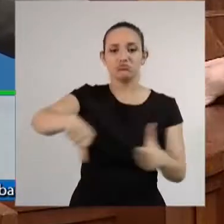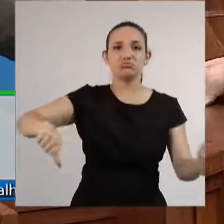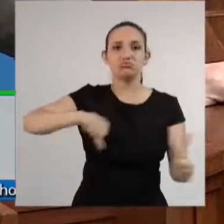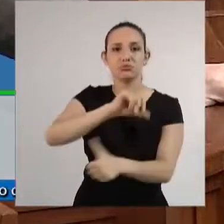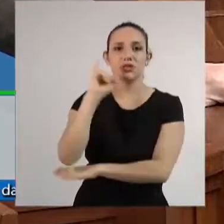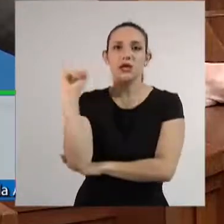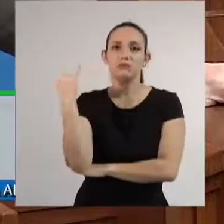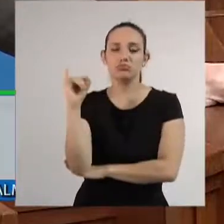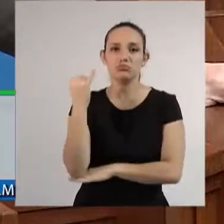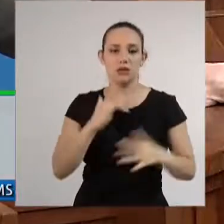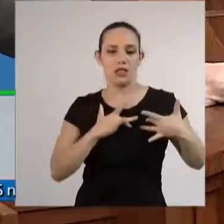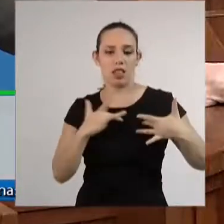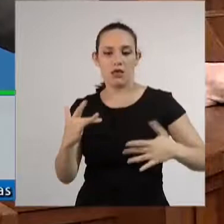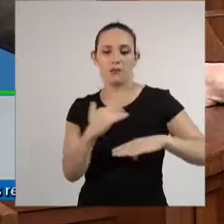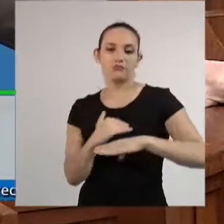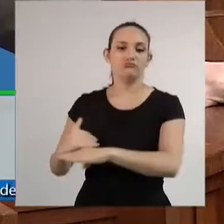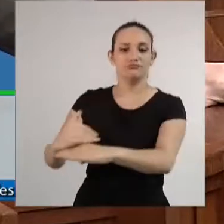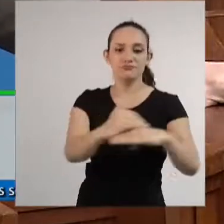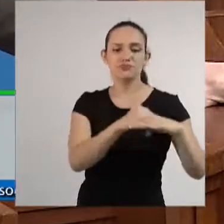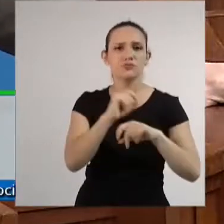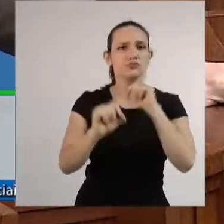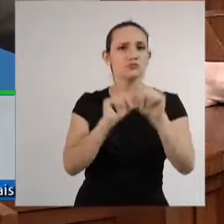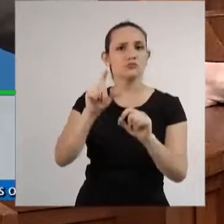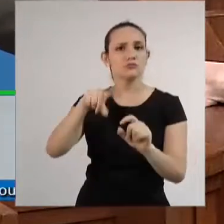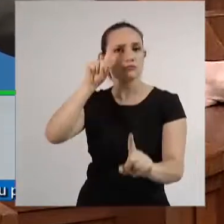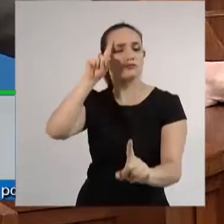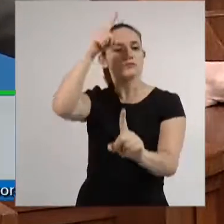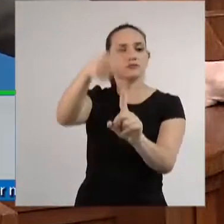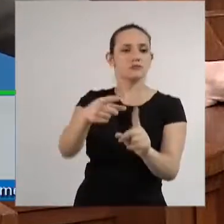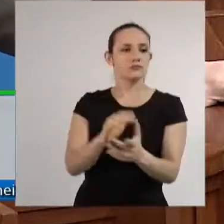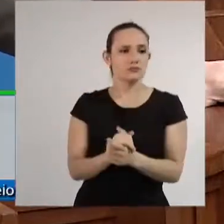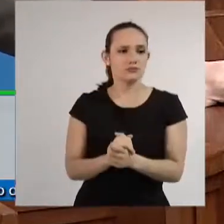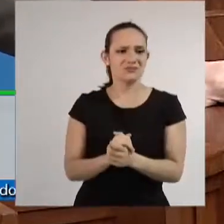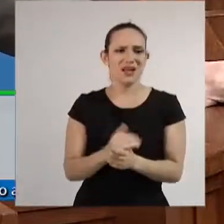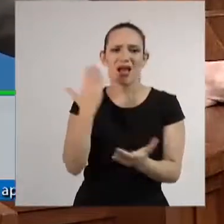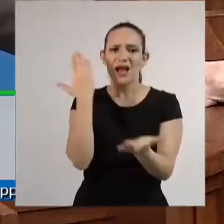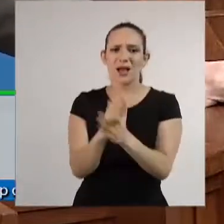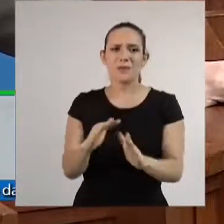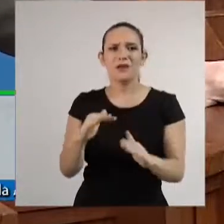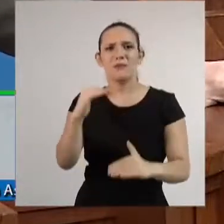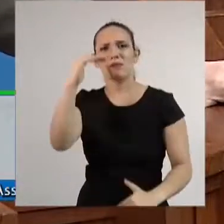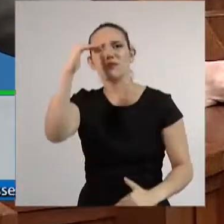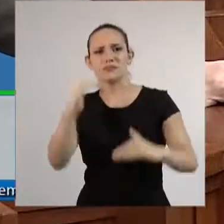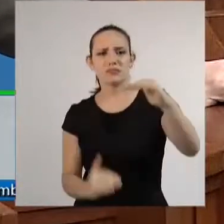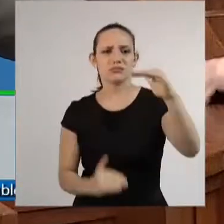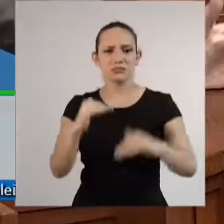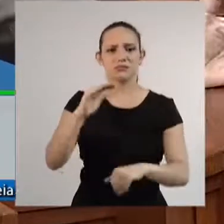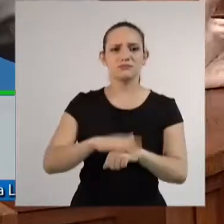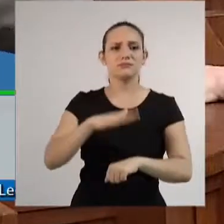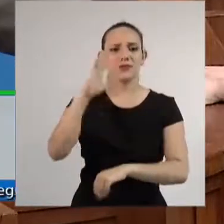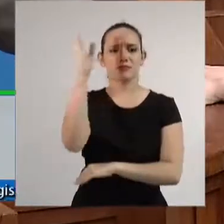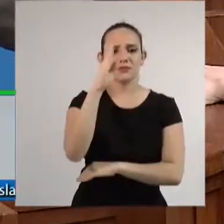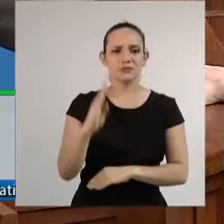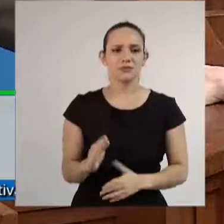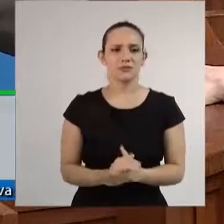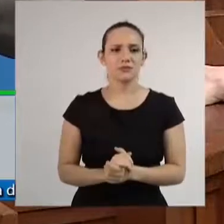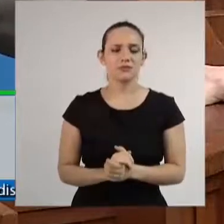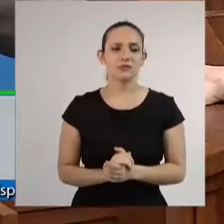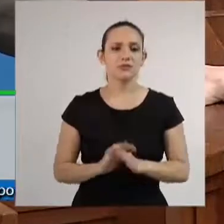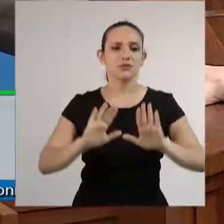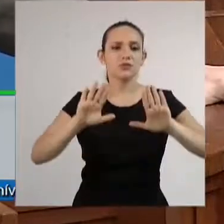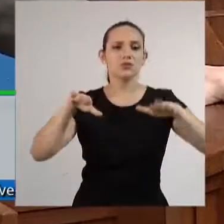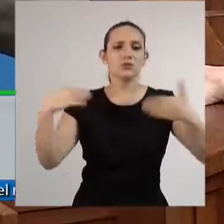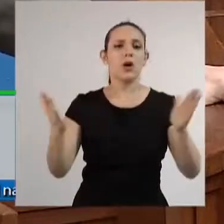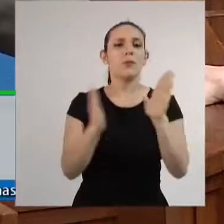tributária solidária, ele busca menos desigualdade e mais Brasil. E tem por